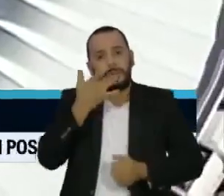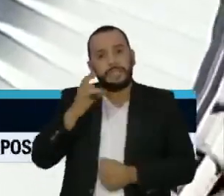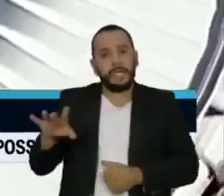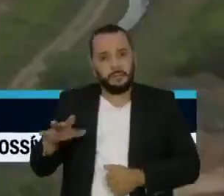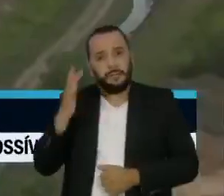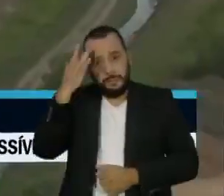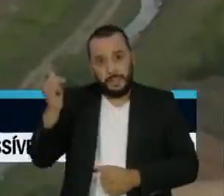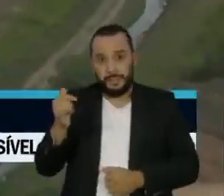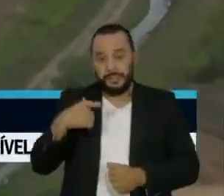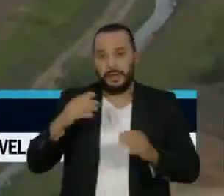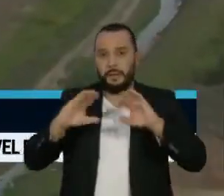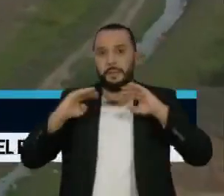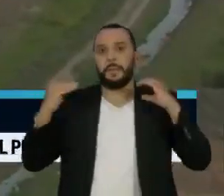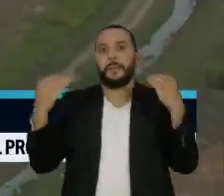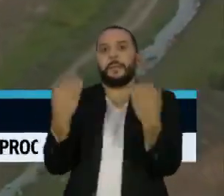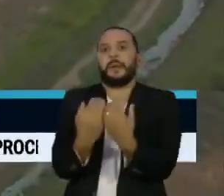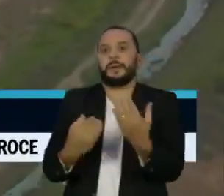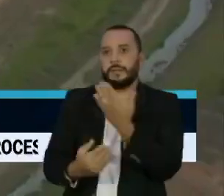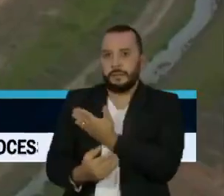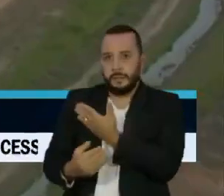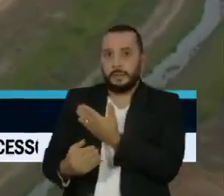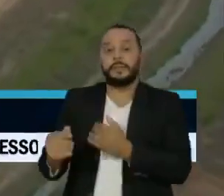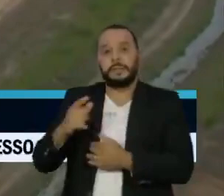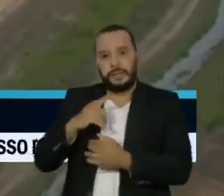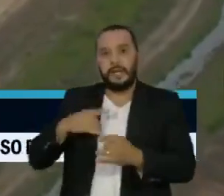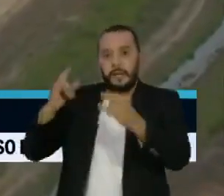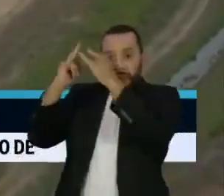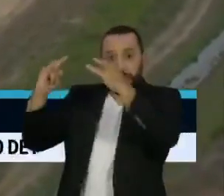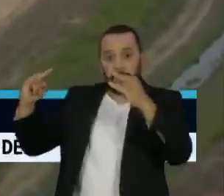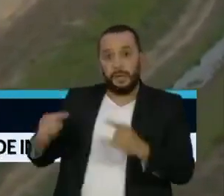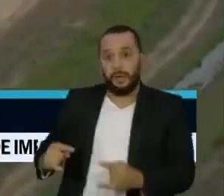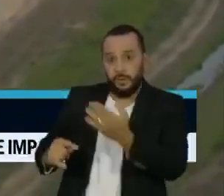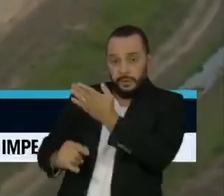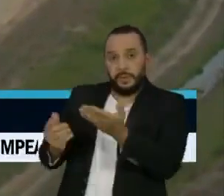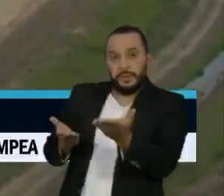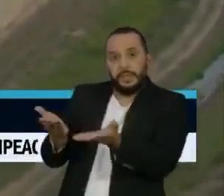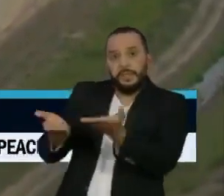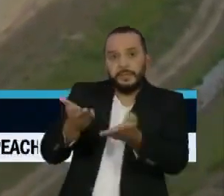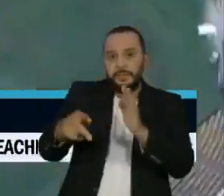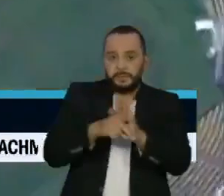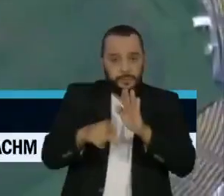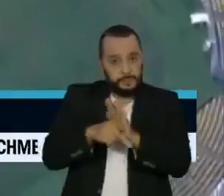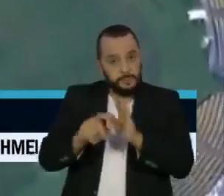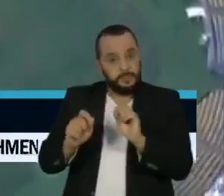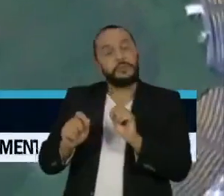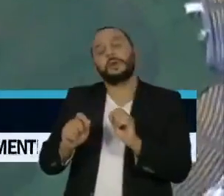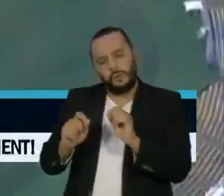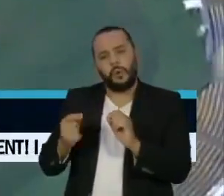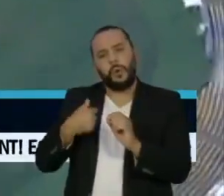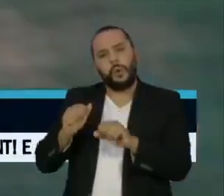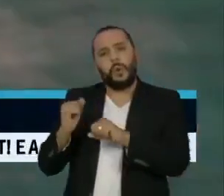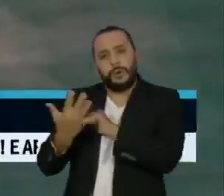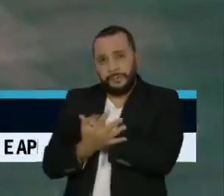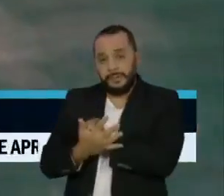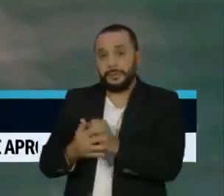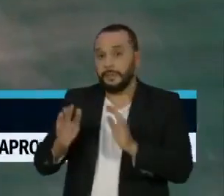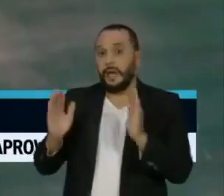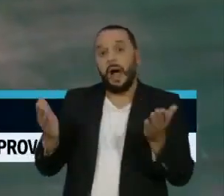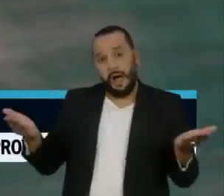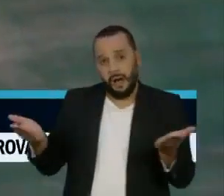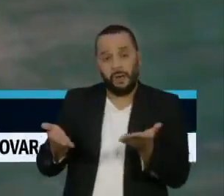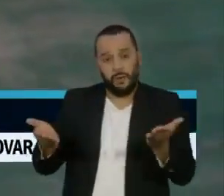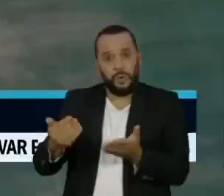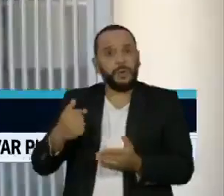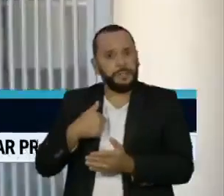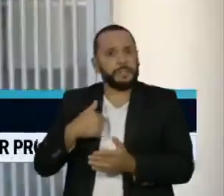estádio do Maracanã. O complexo abrigou um hospital de campanha para tratamento de pacientes da Covid-19. Será a primeira partida com público